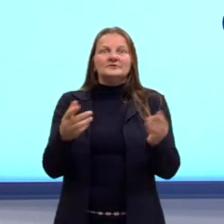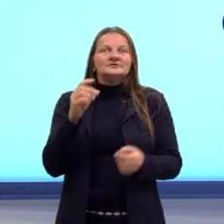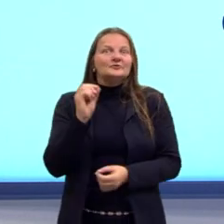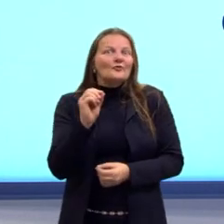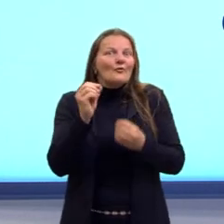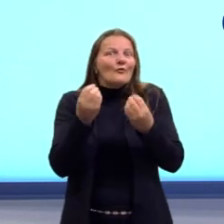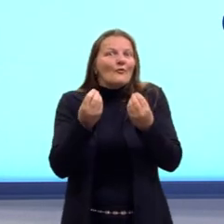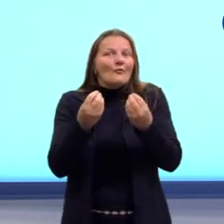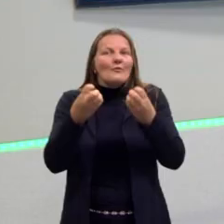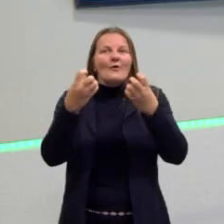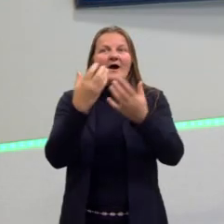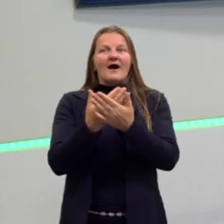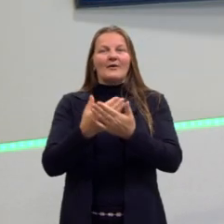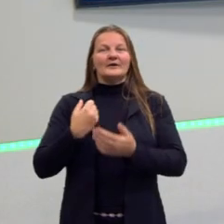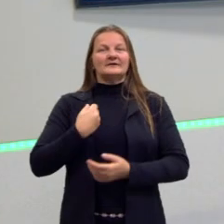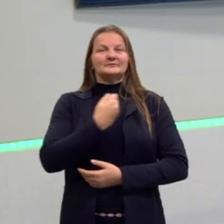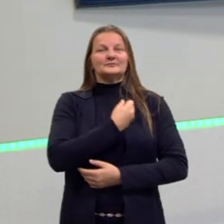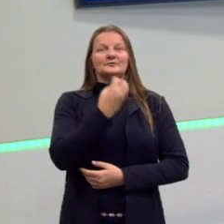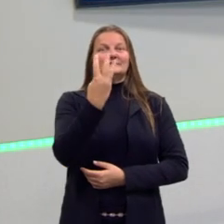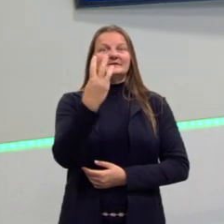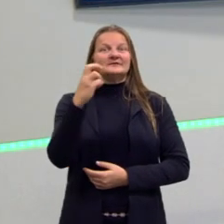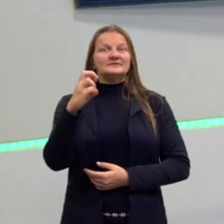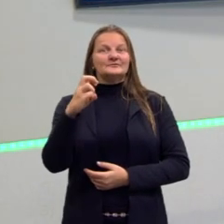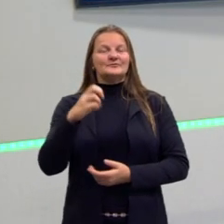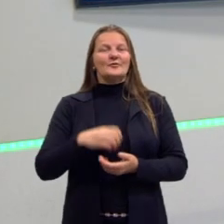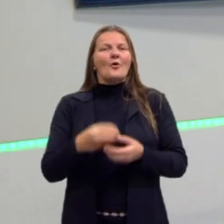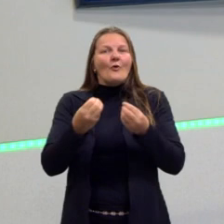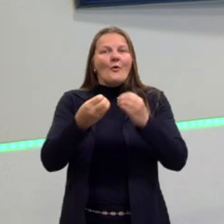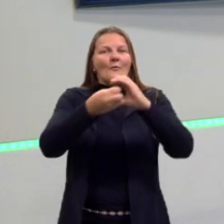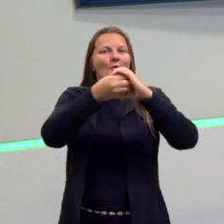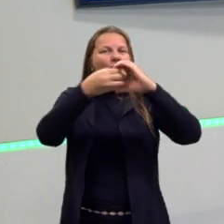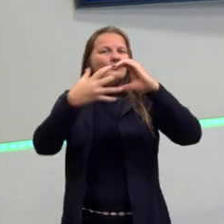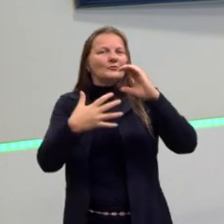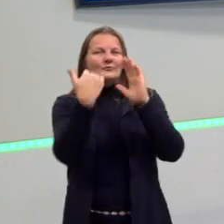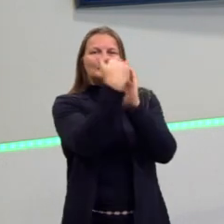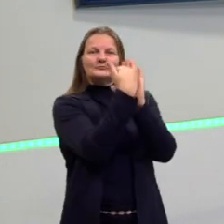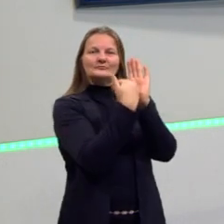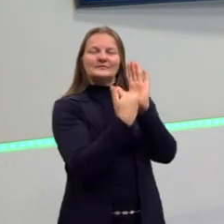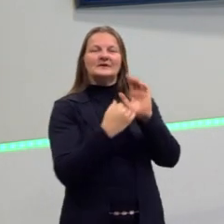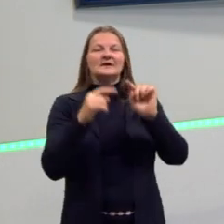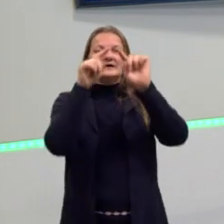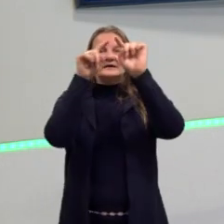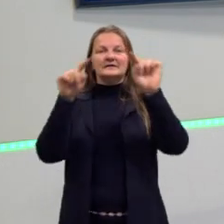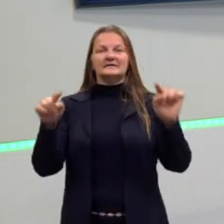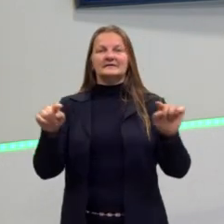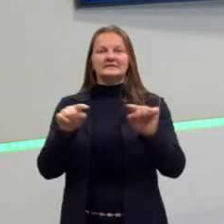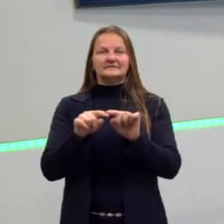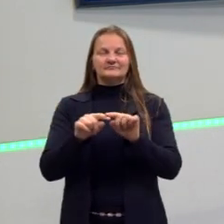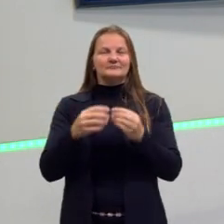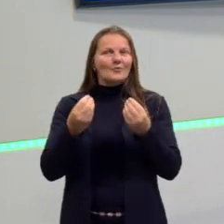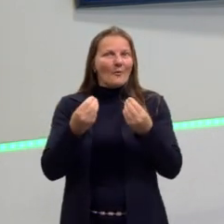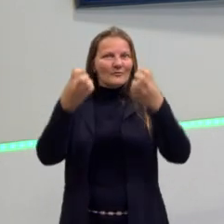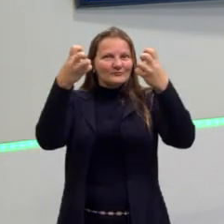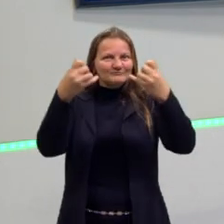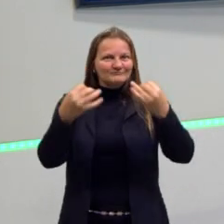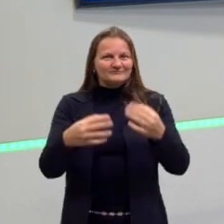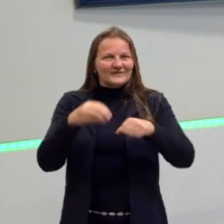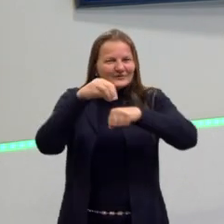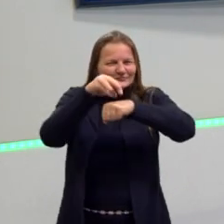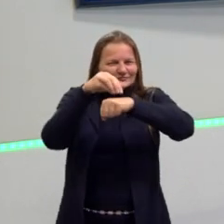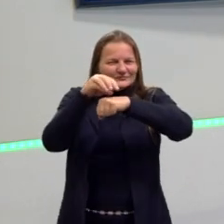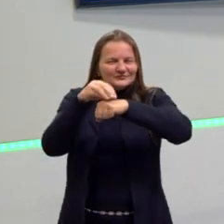hoje para nossa aula de número 35 Como classificar triângulos então né deixamos aí